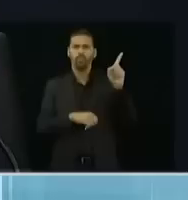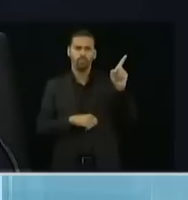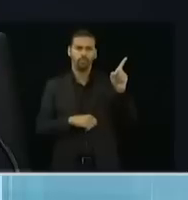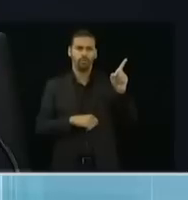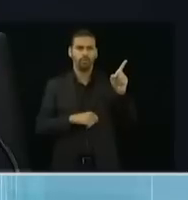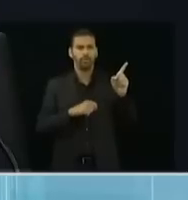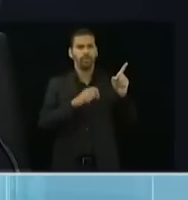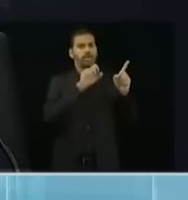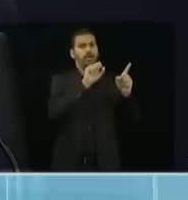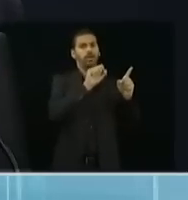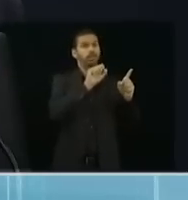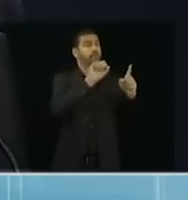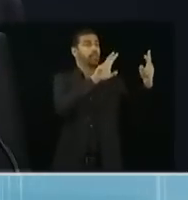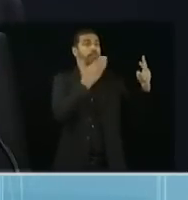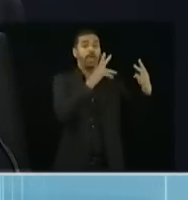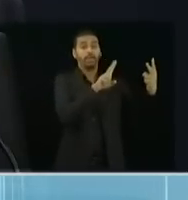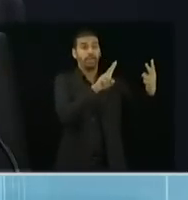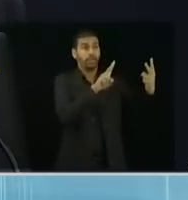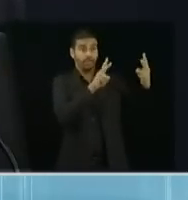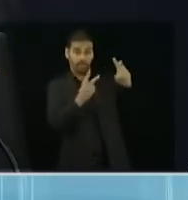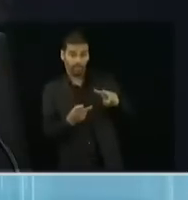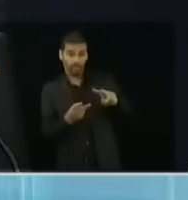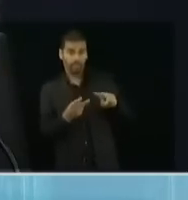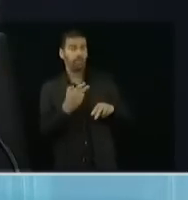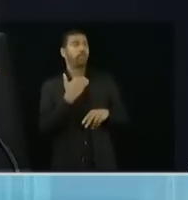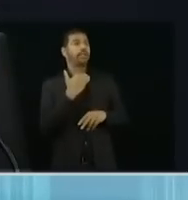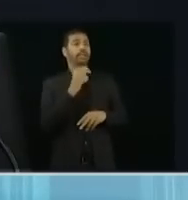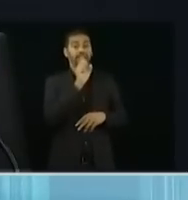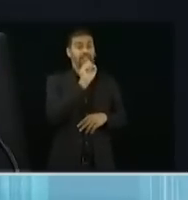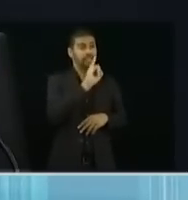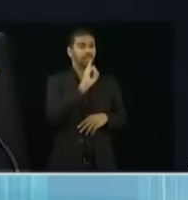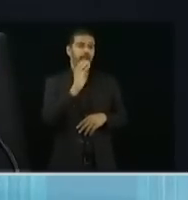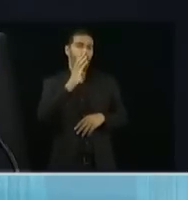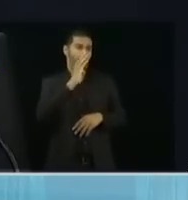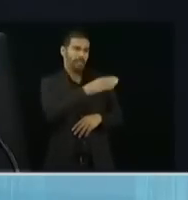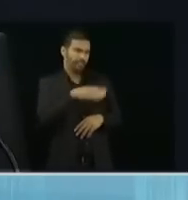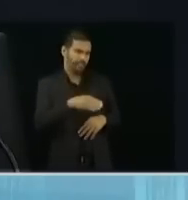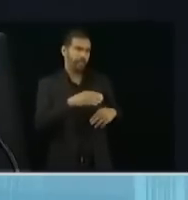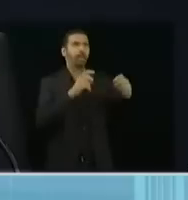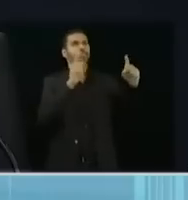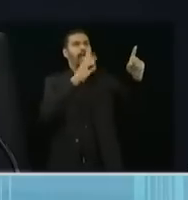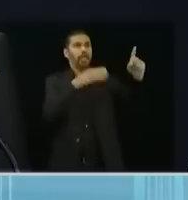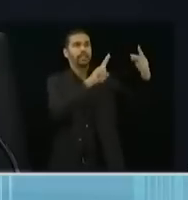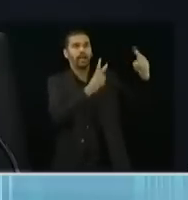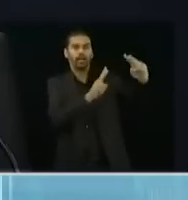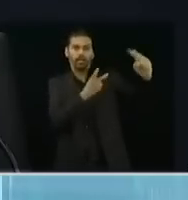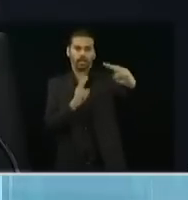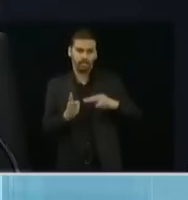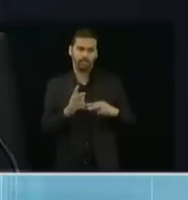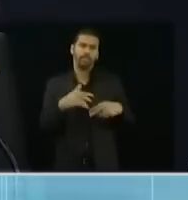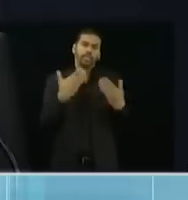será compartilhado com o TSE. Se é também após essa solicitação. Então, só para a gente entender, o